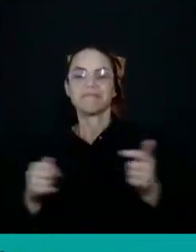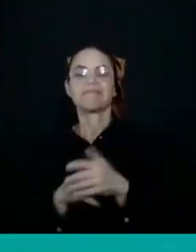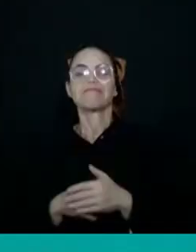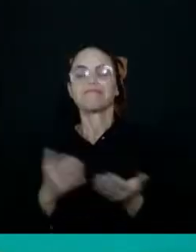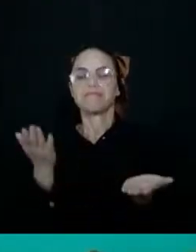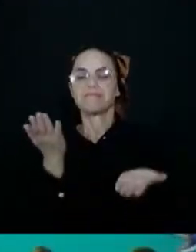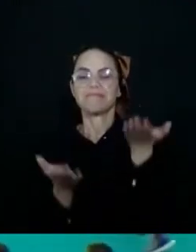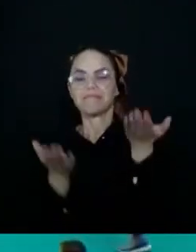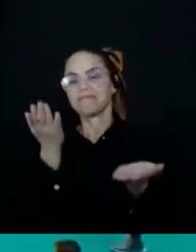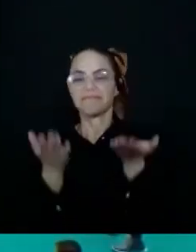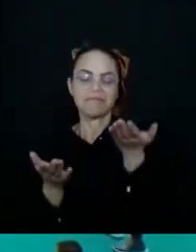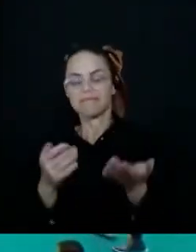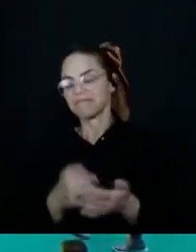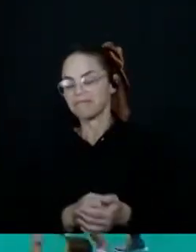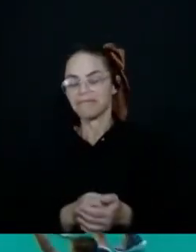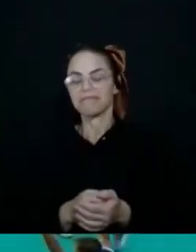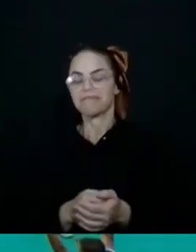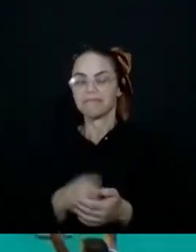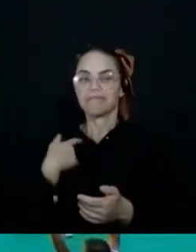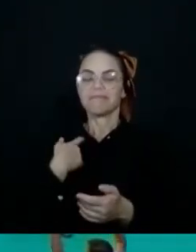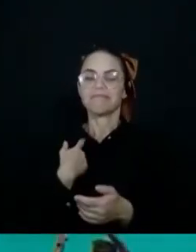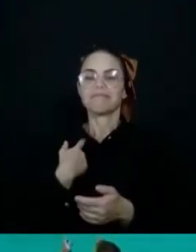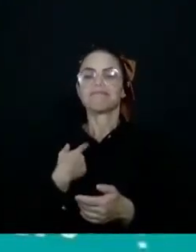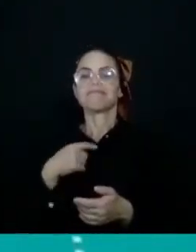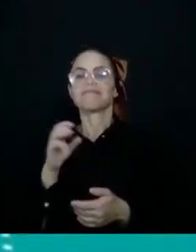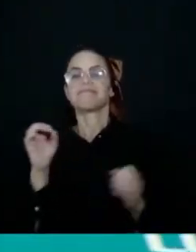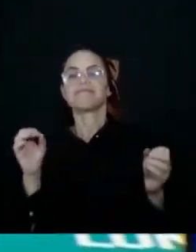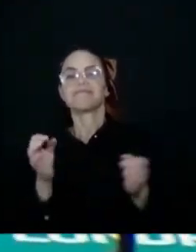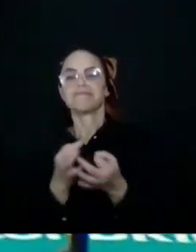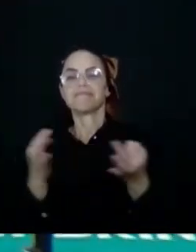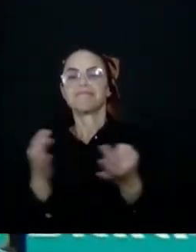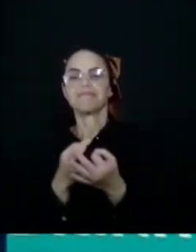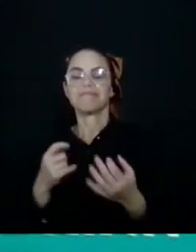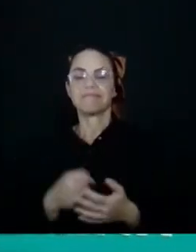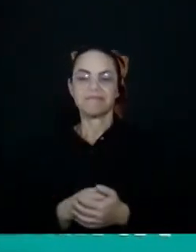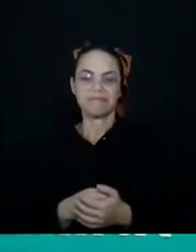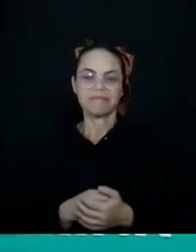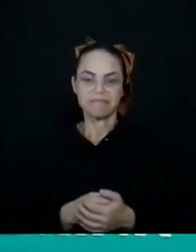de alto nível, com ótimos pontos. No